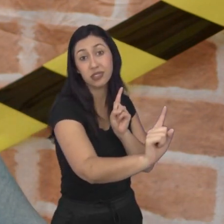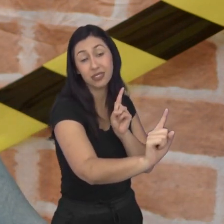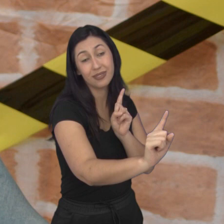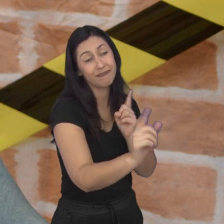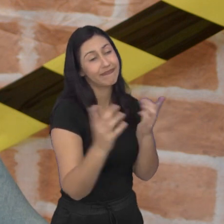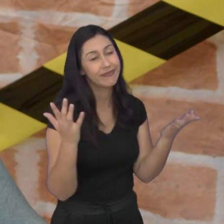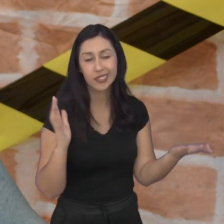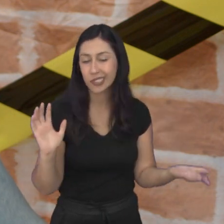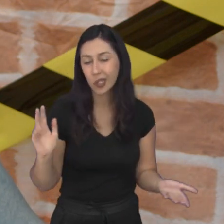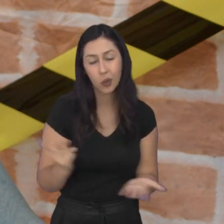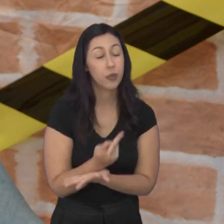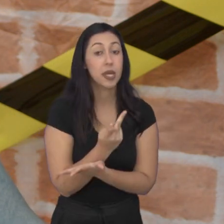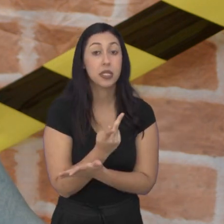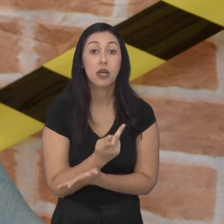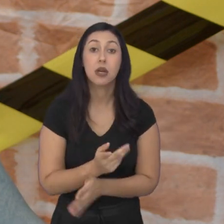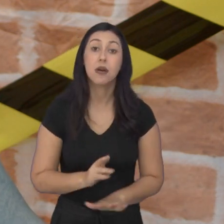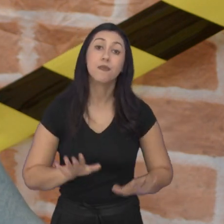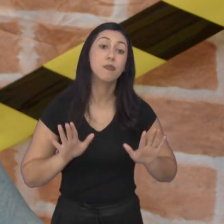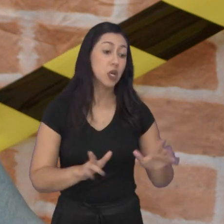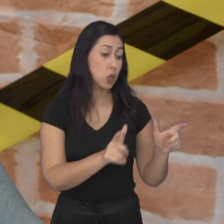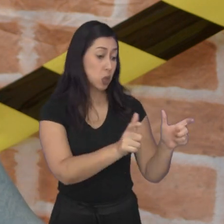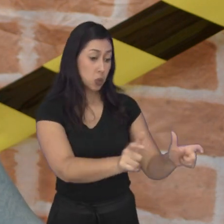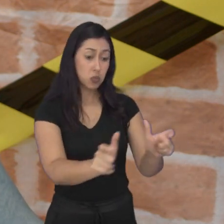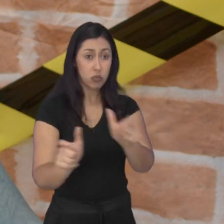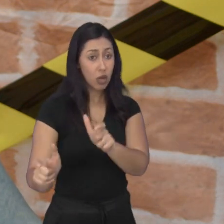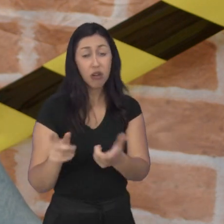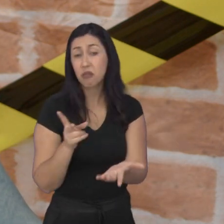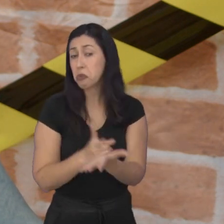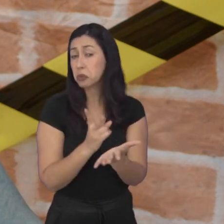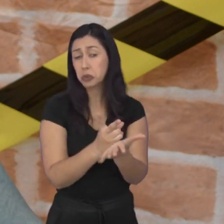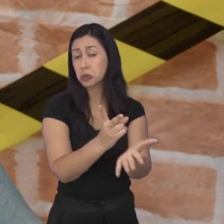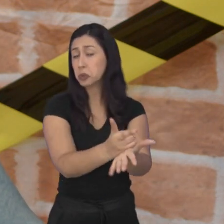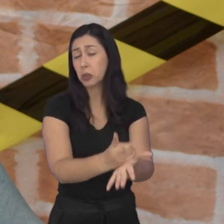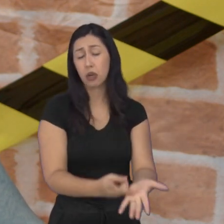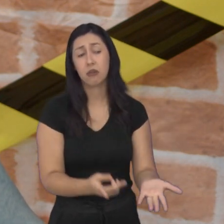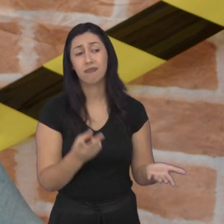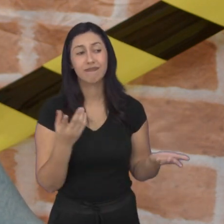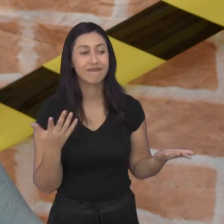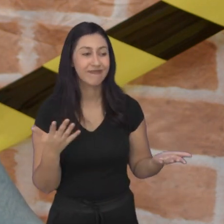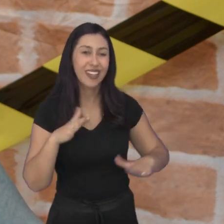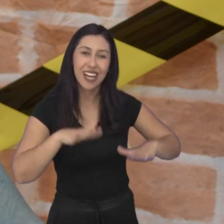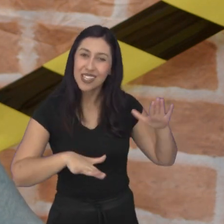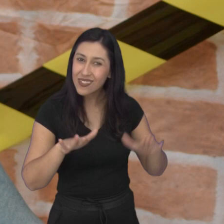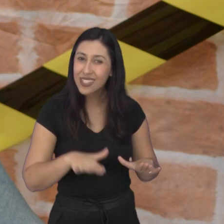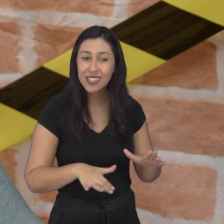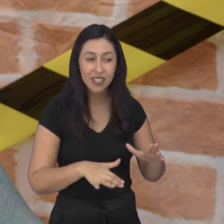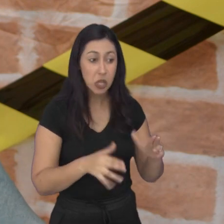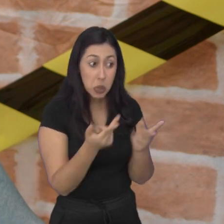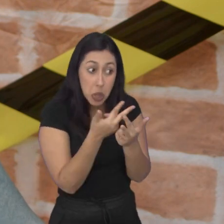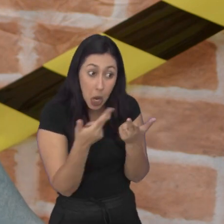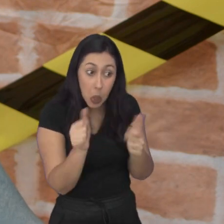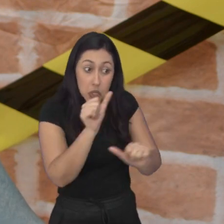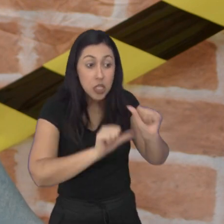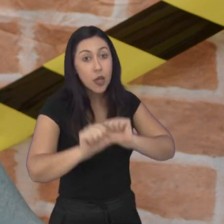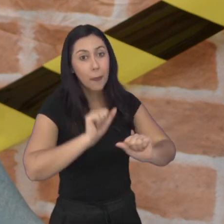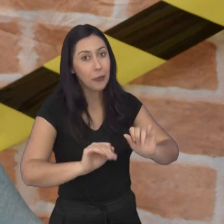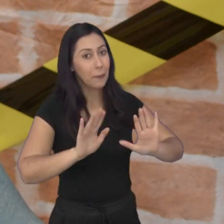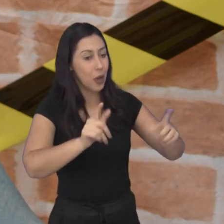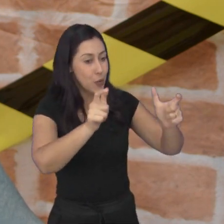afasta, né? Mas os lugares permanecem, ainda que as situações, circunstâncias e amizades não